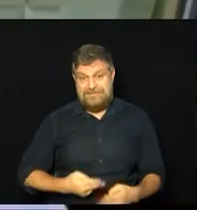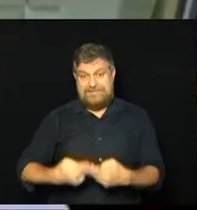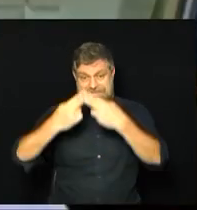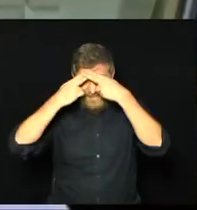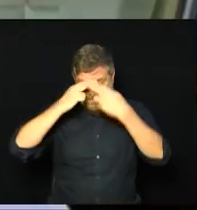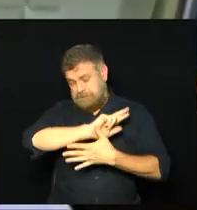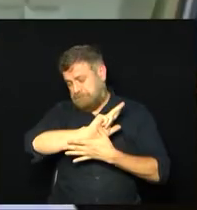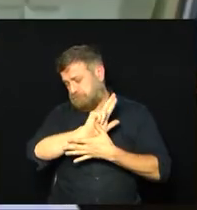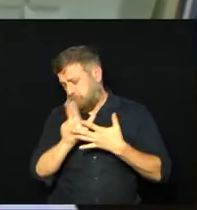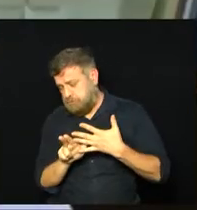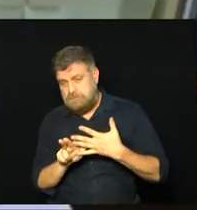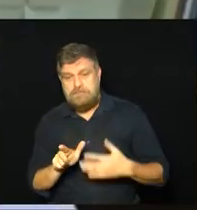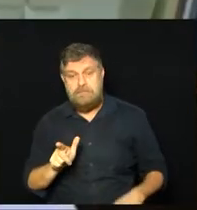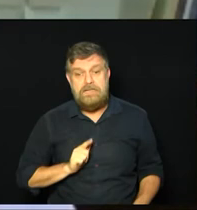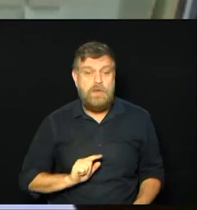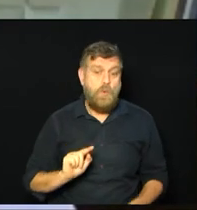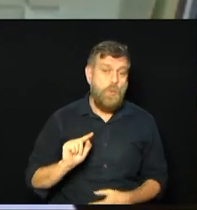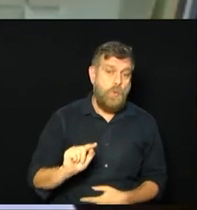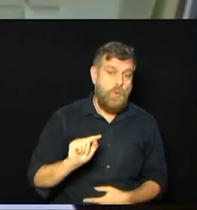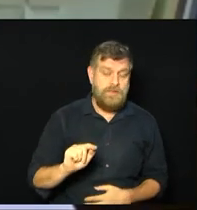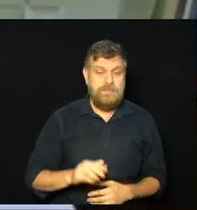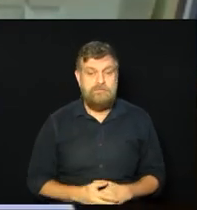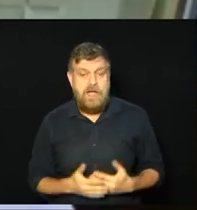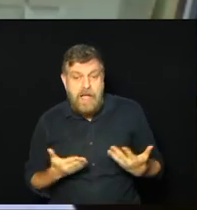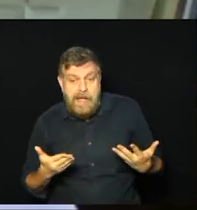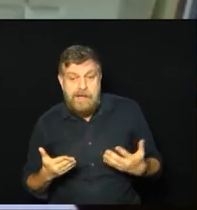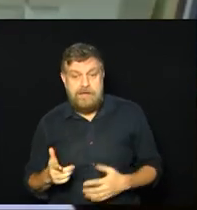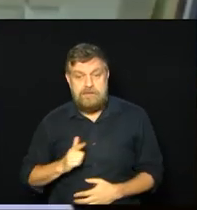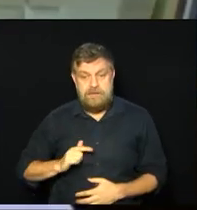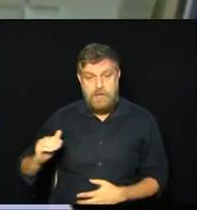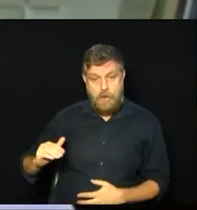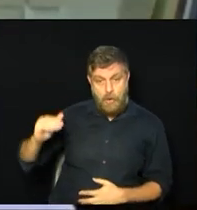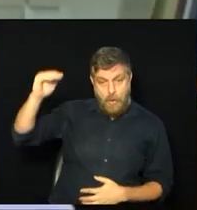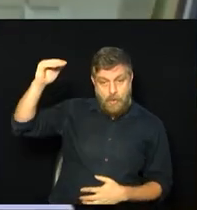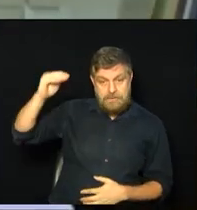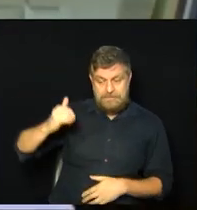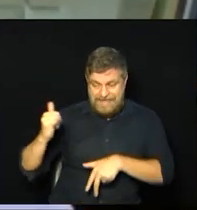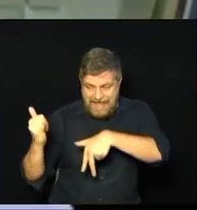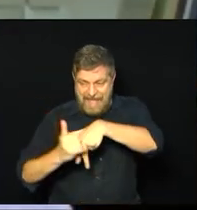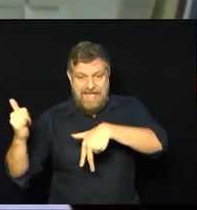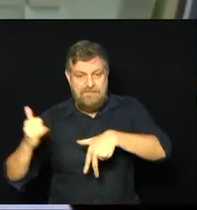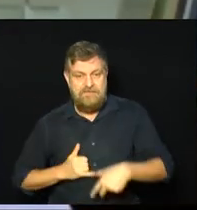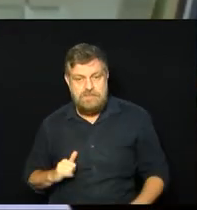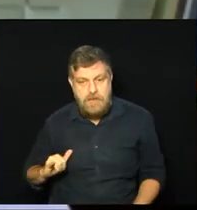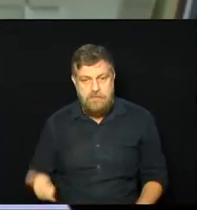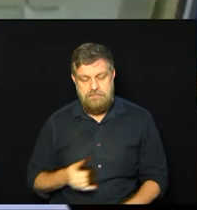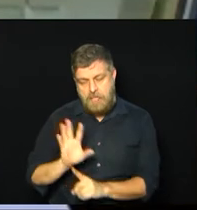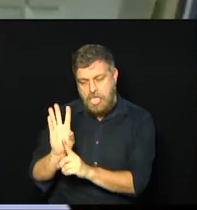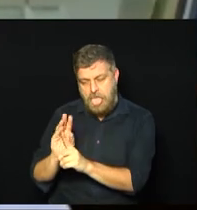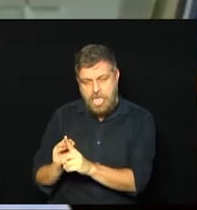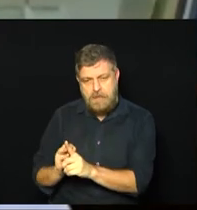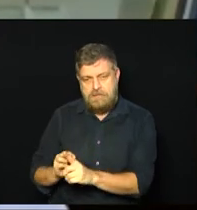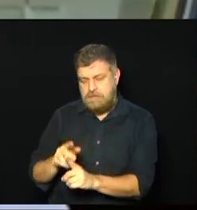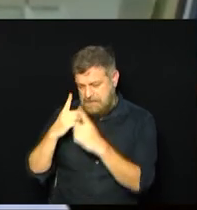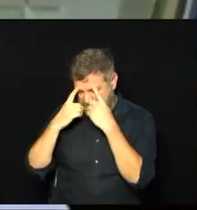vários danos. E assim, o outro adulto que é vítima de um abuso físico, ou verbal,